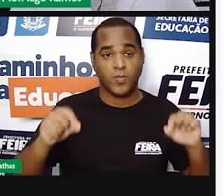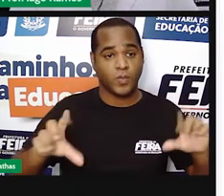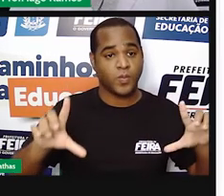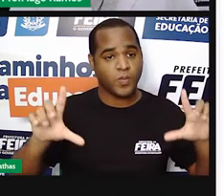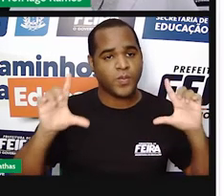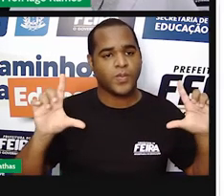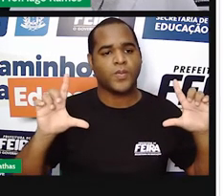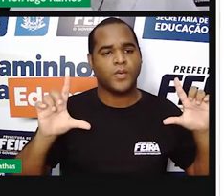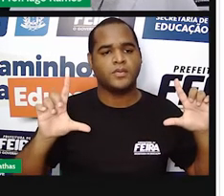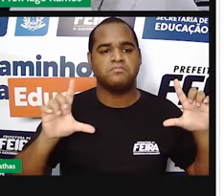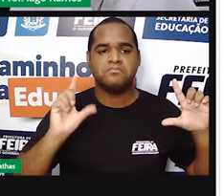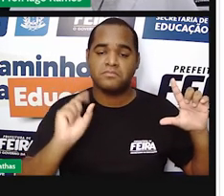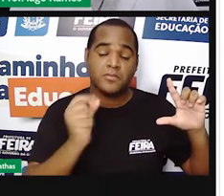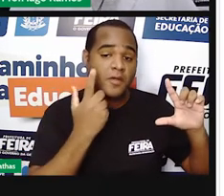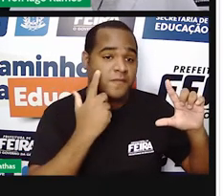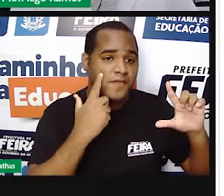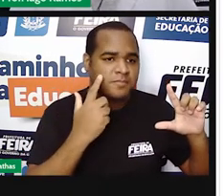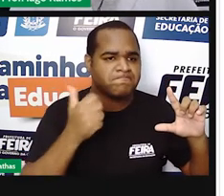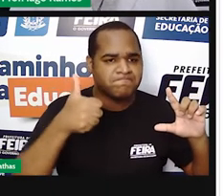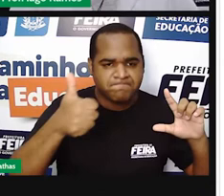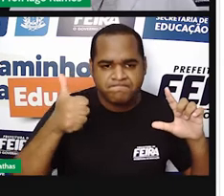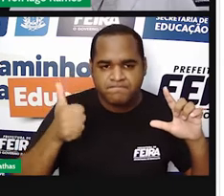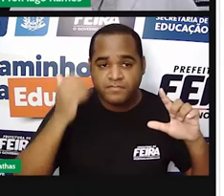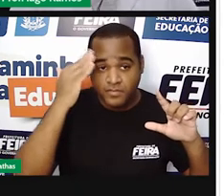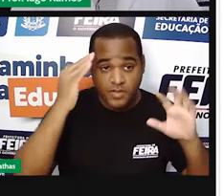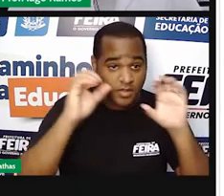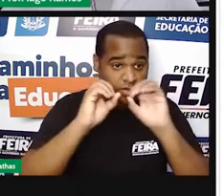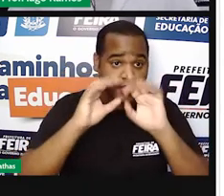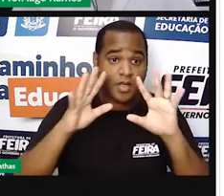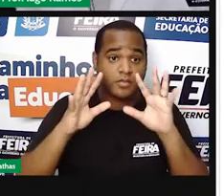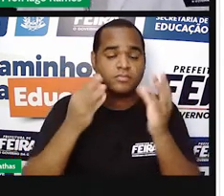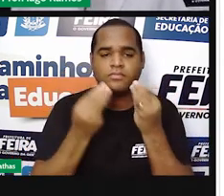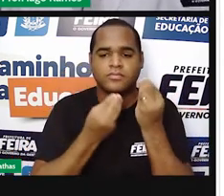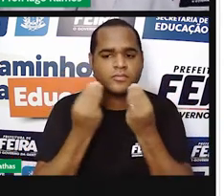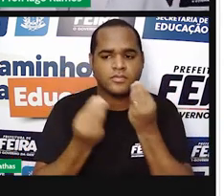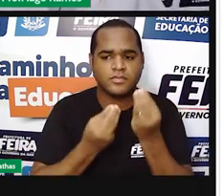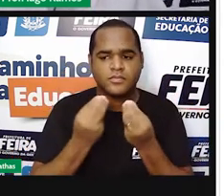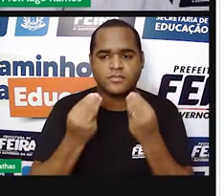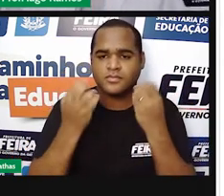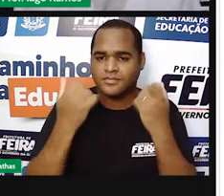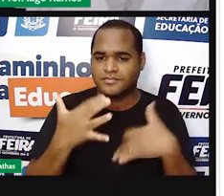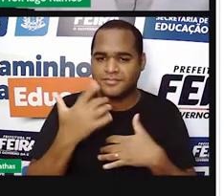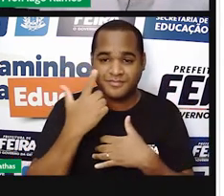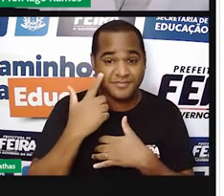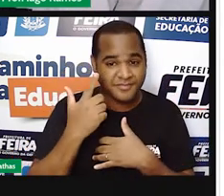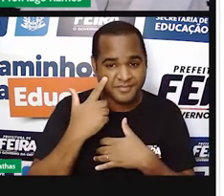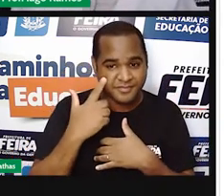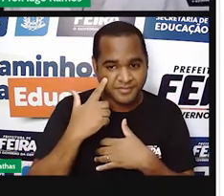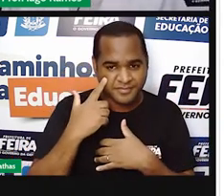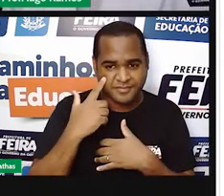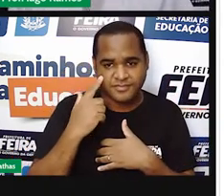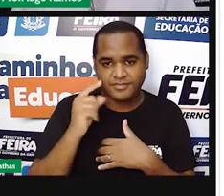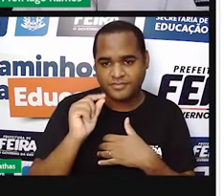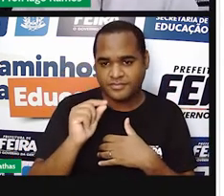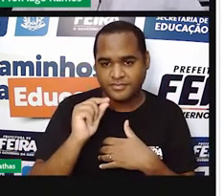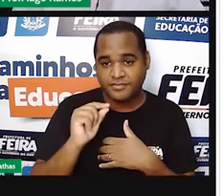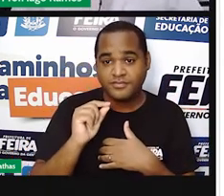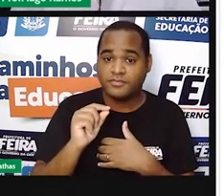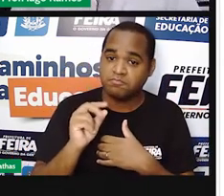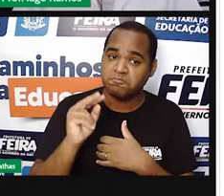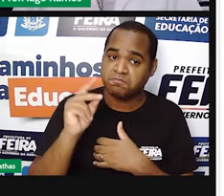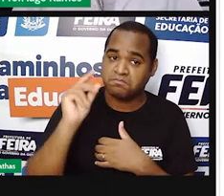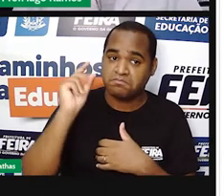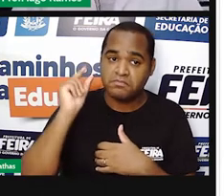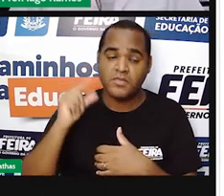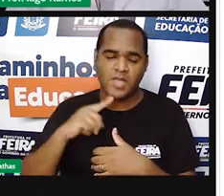tela aqui pronto vamos deixar assim porque assim ficar bacana dá para gente ver tudo né é bom algum tempo você